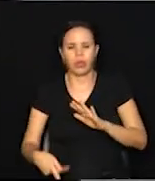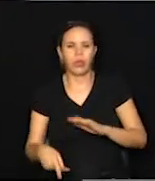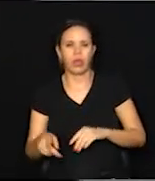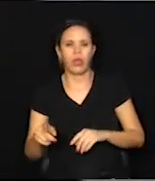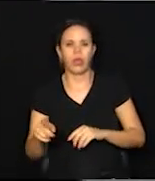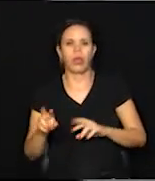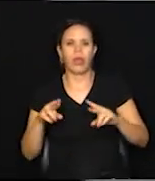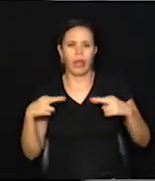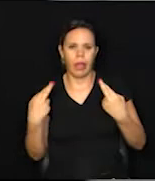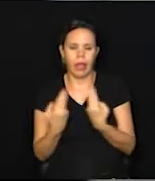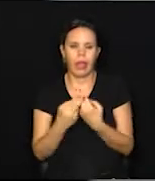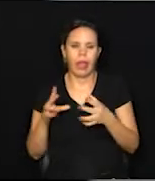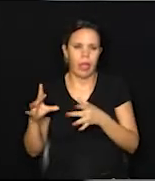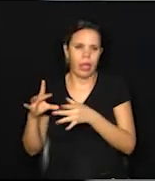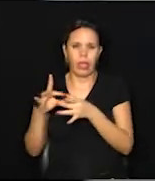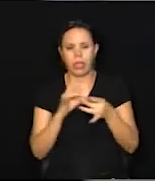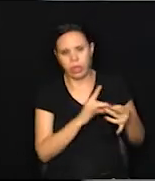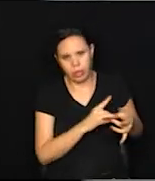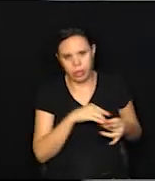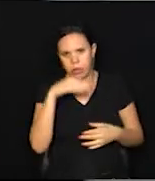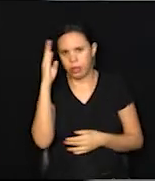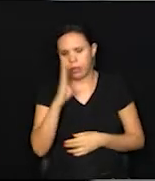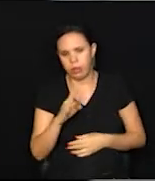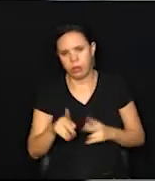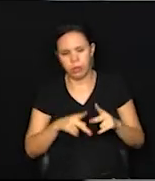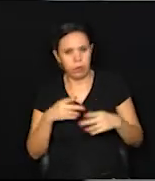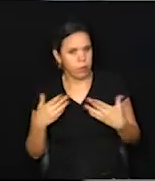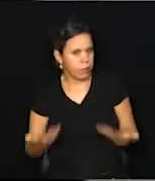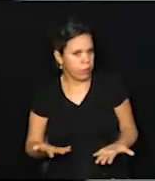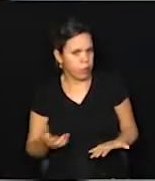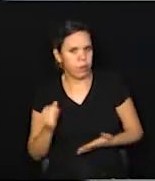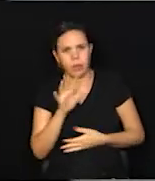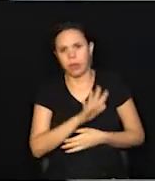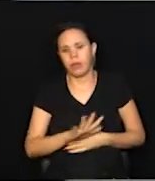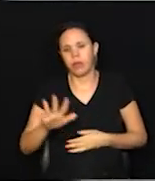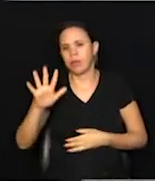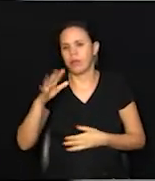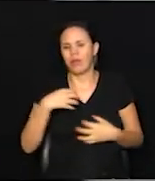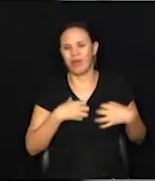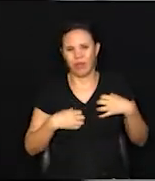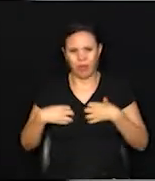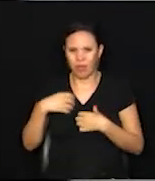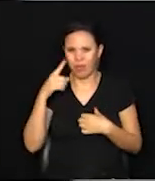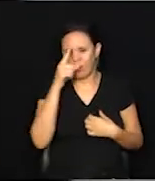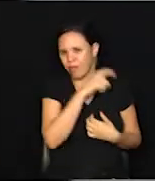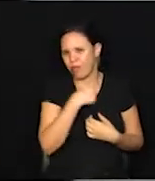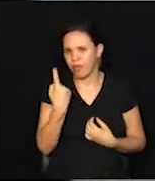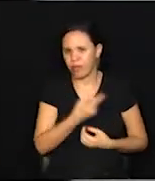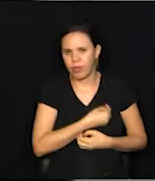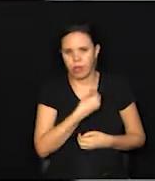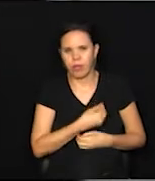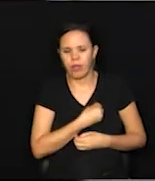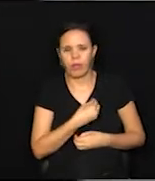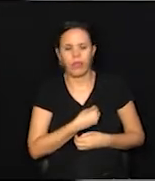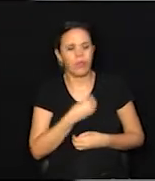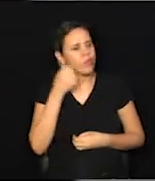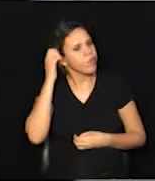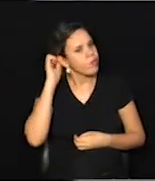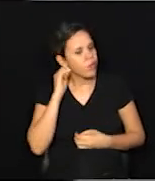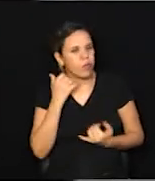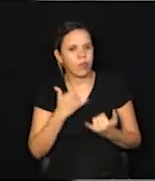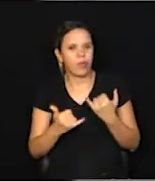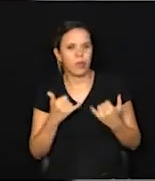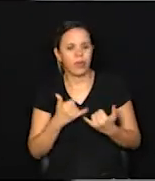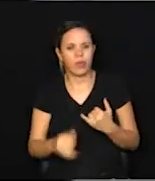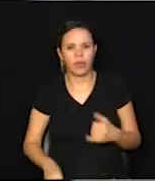adotado quarentena de brasileiros. Então, enfim, quer dizer, esse é um cenário muito dramático que nós estamos vivendo, e me parece,